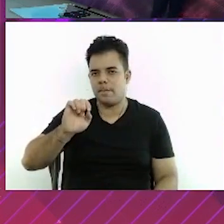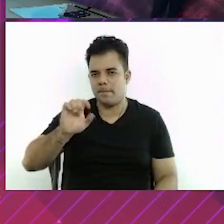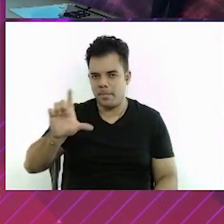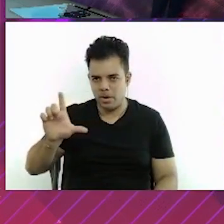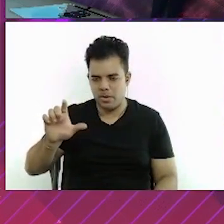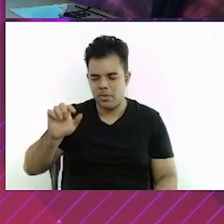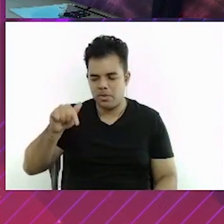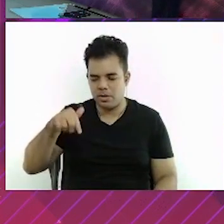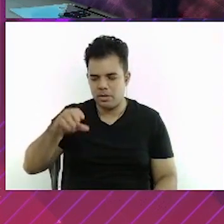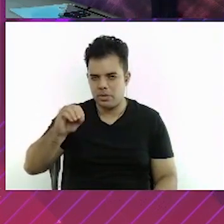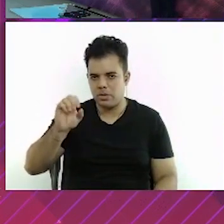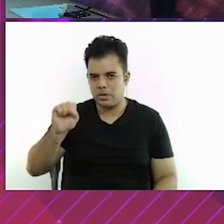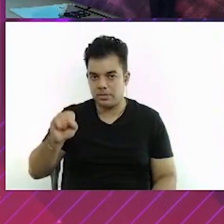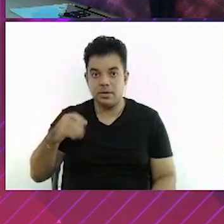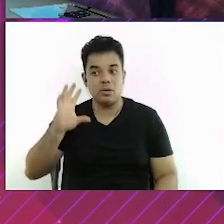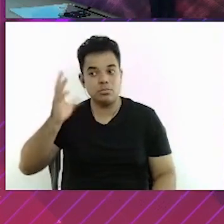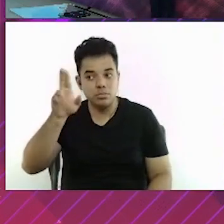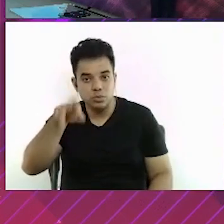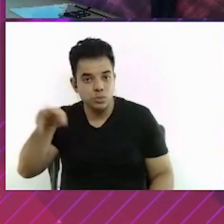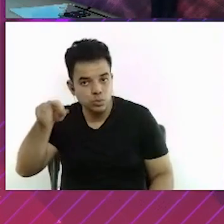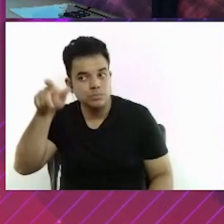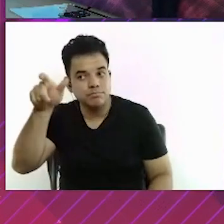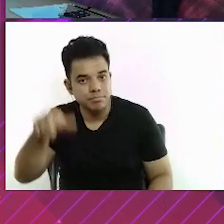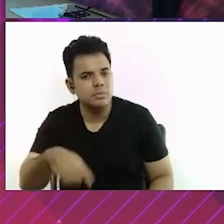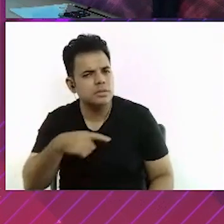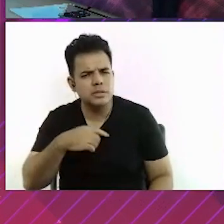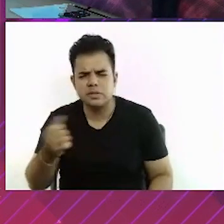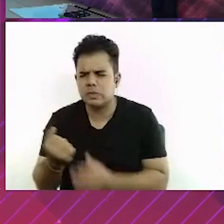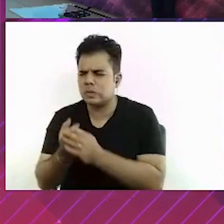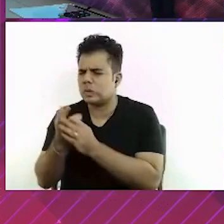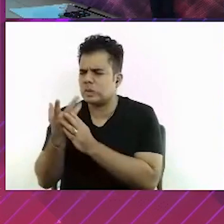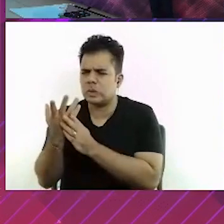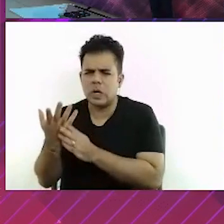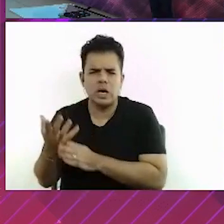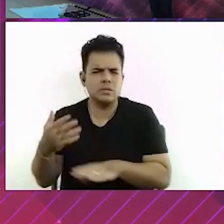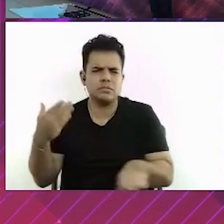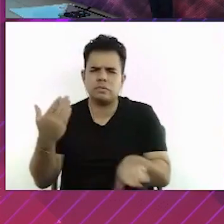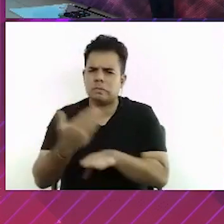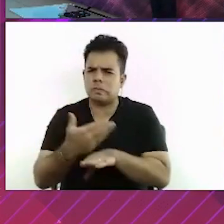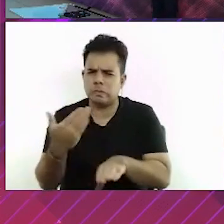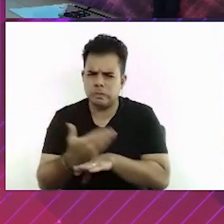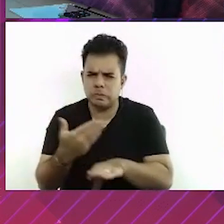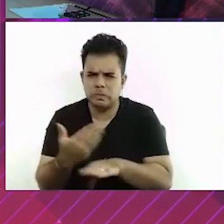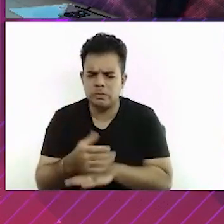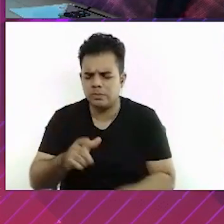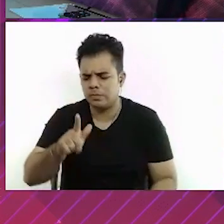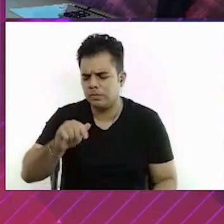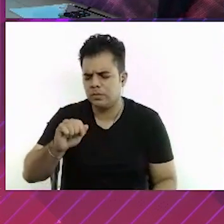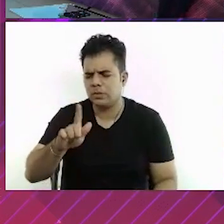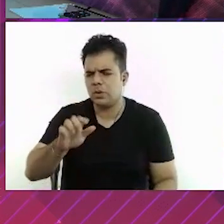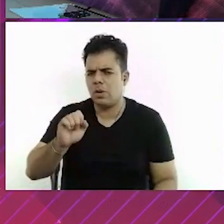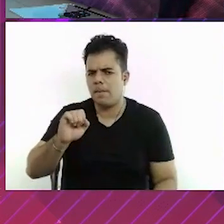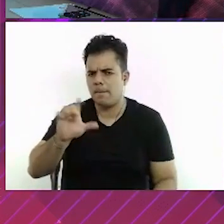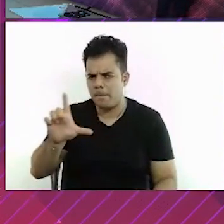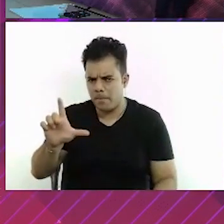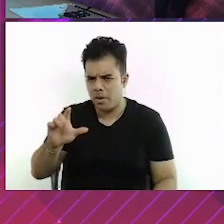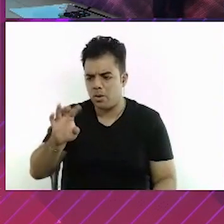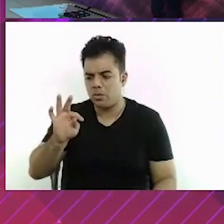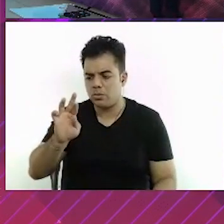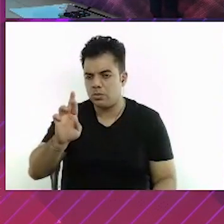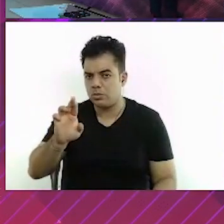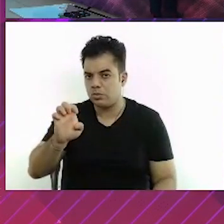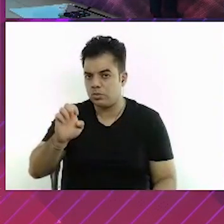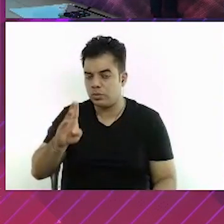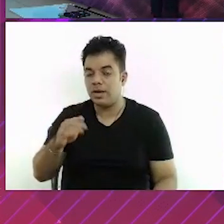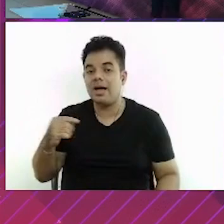teu consumidor, o produtor, ele pode ter várias conexões. Com o Global QoS Tool, essa configuração aqui ela é